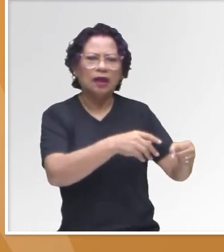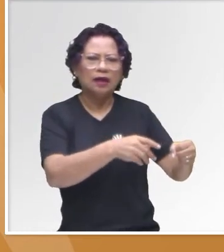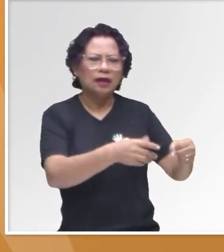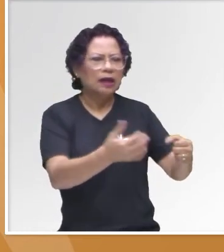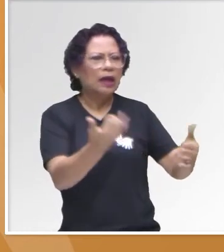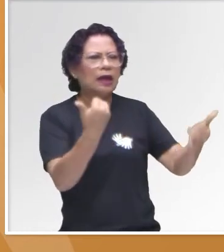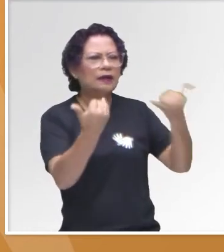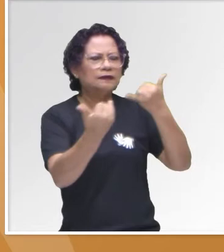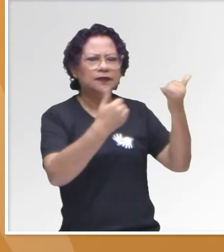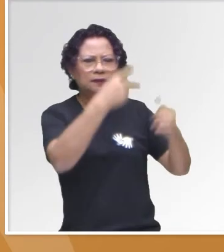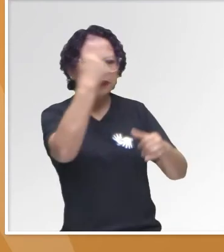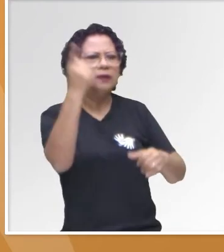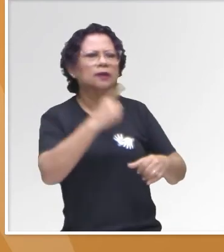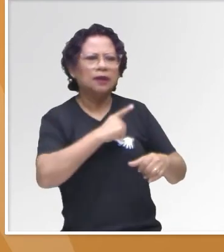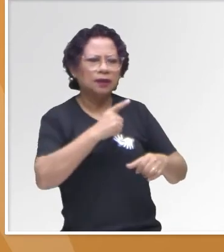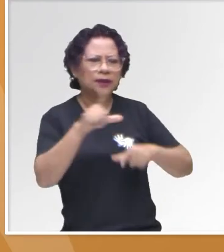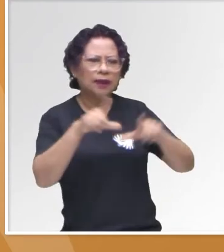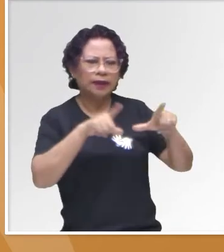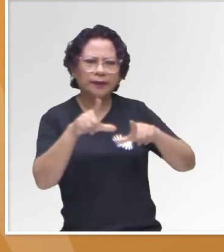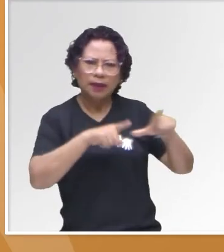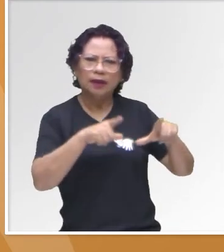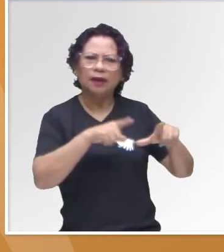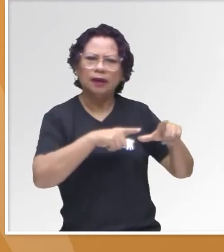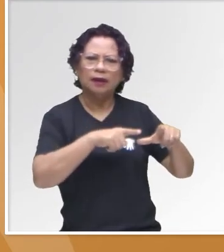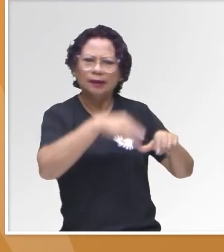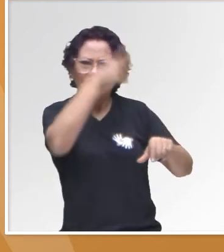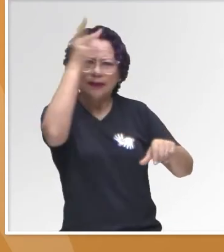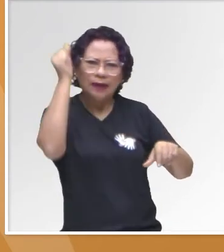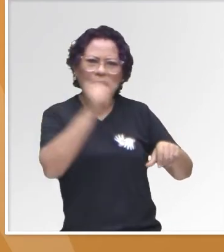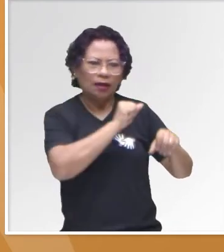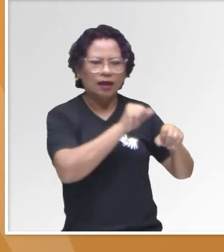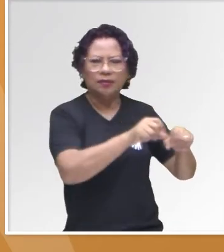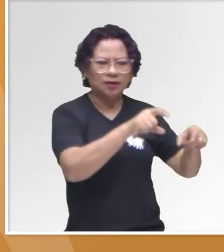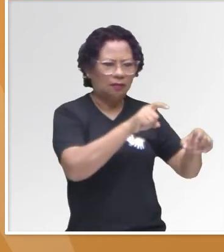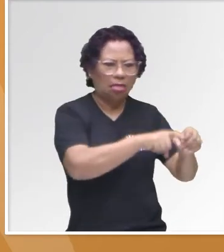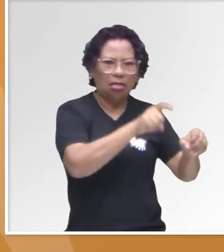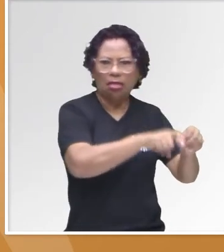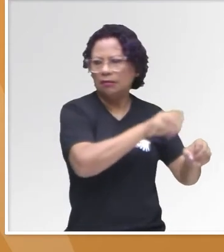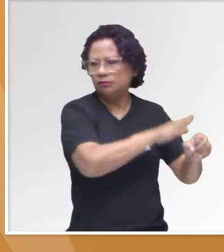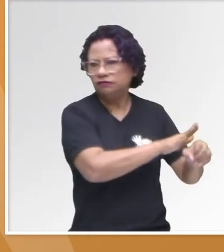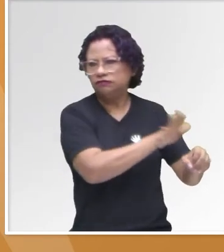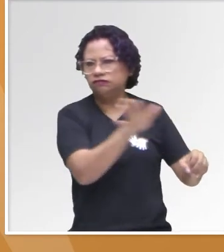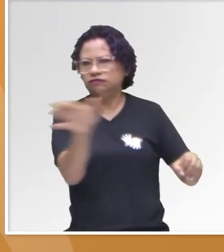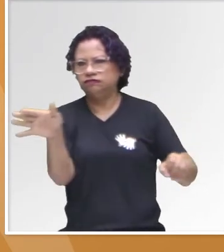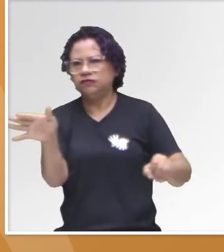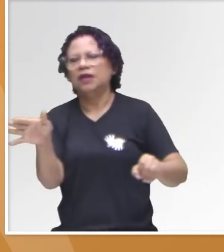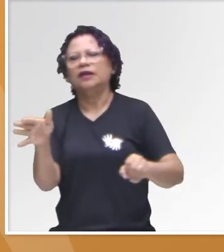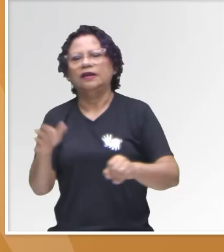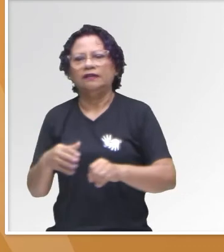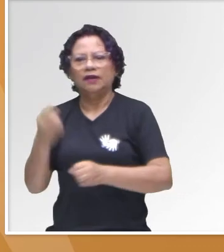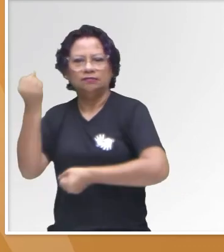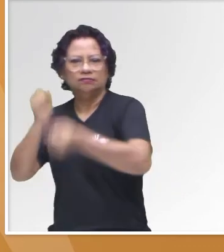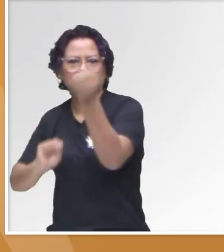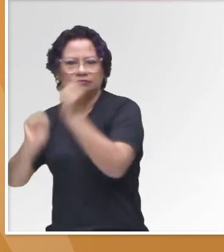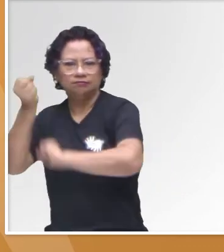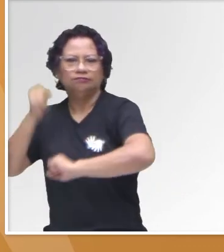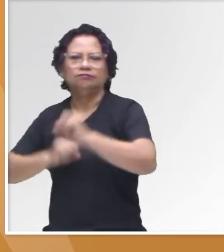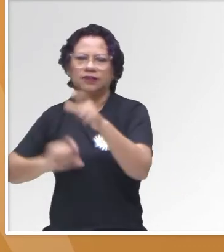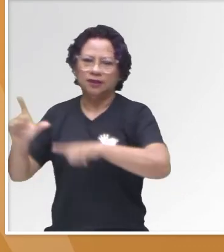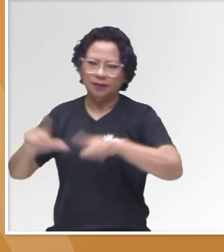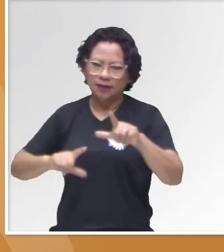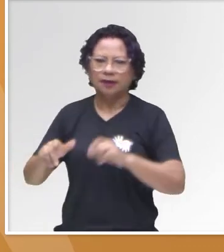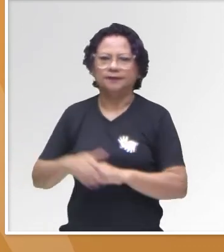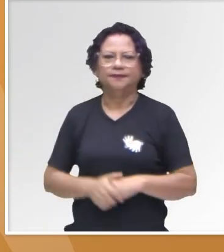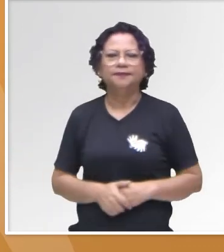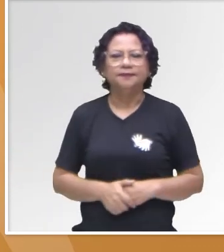tem oferta de emprego, né? Entre outras funções ali da cidade. Aí a gente tem também o setor industrial, né? Que